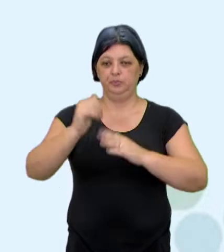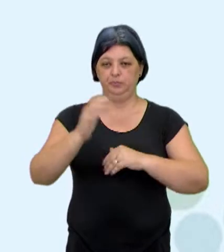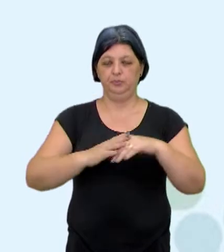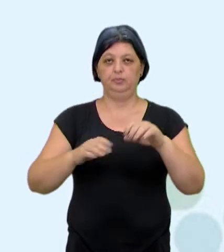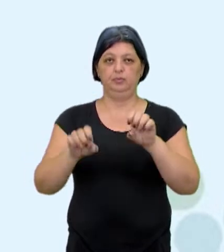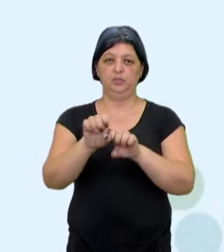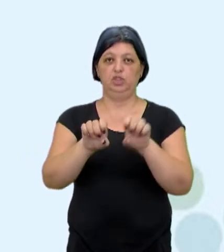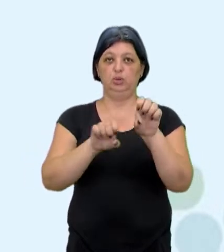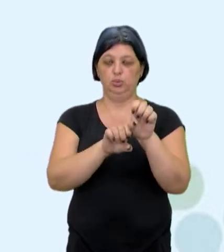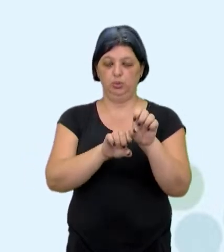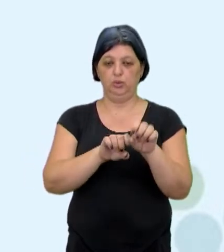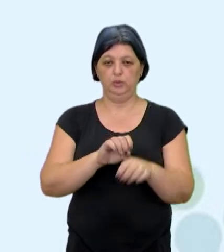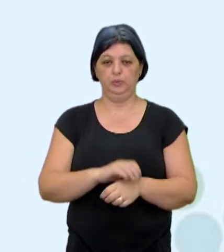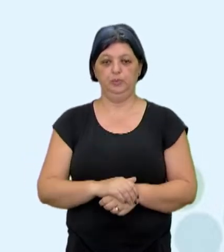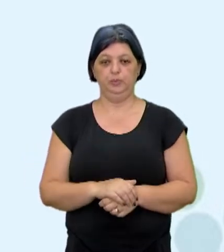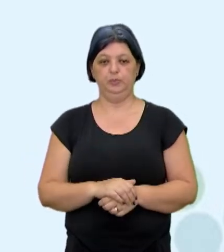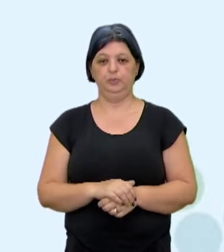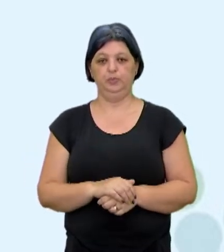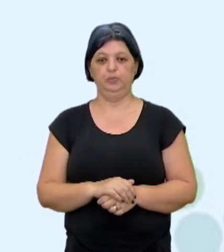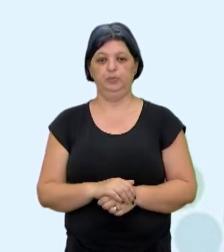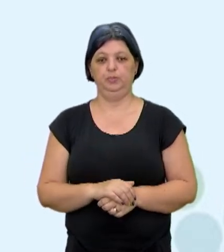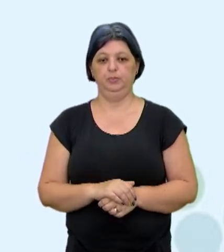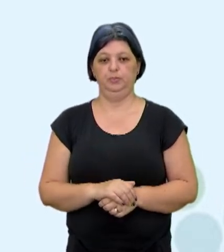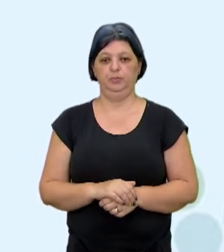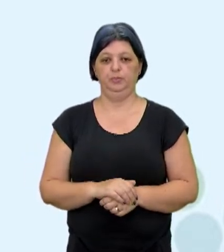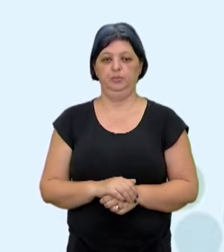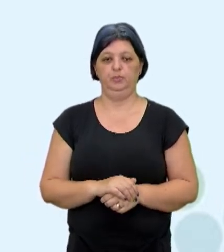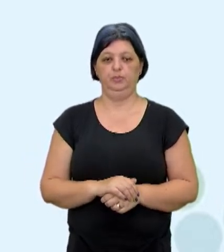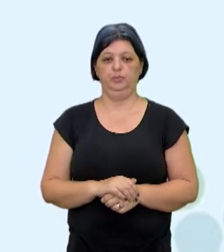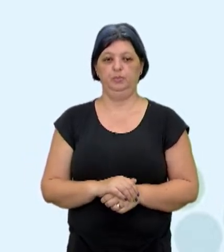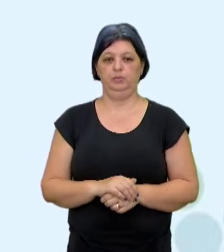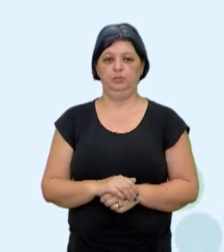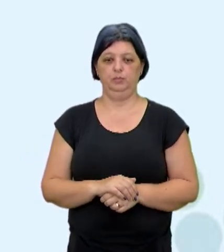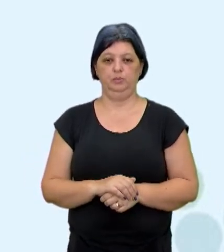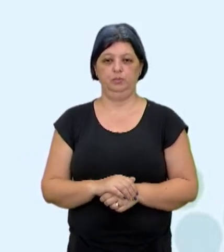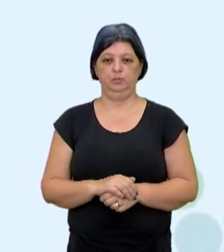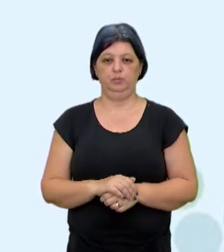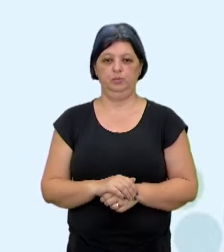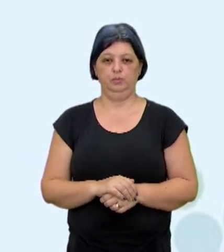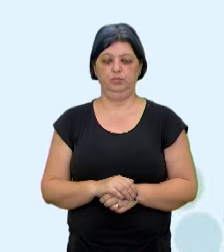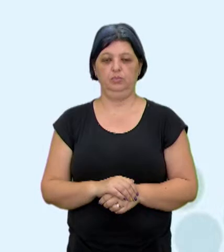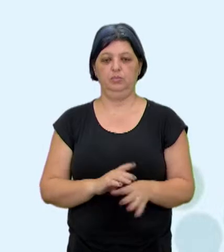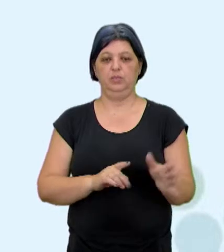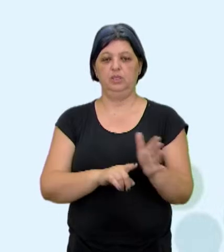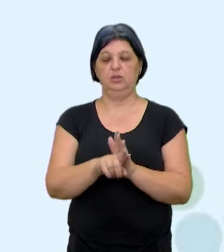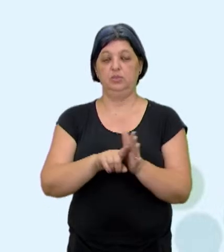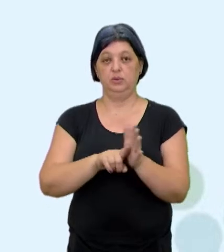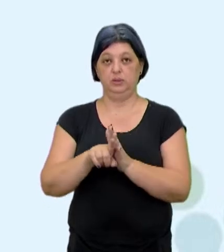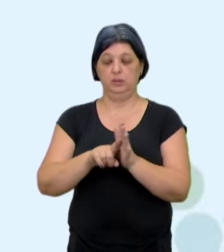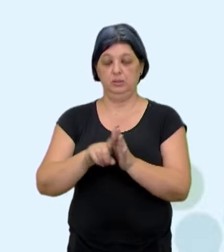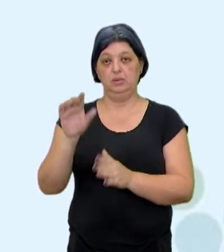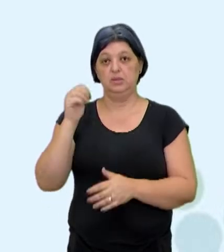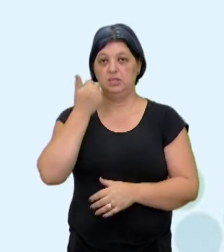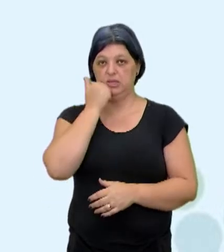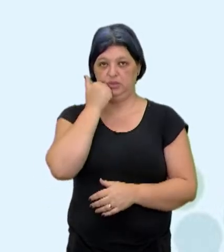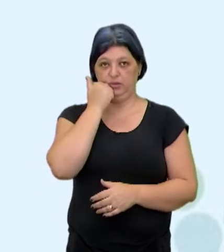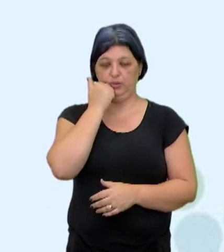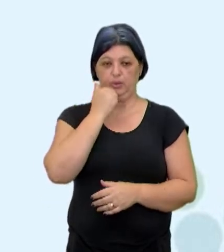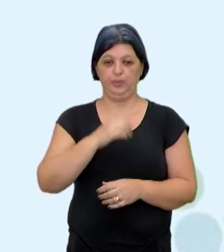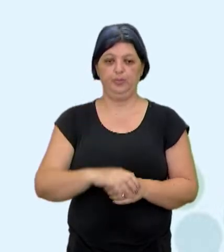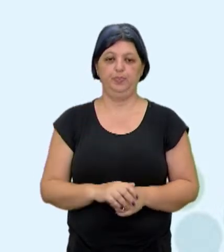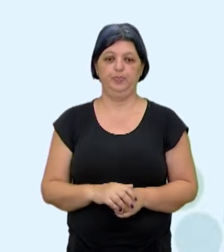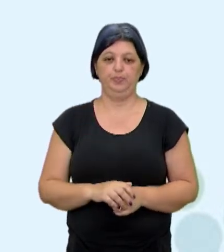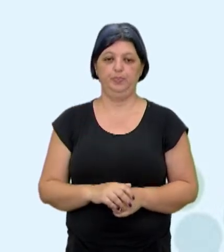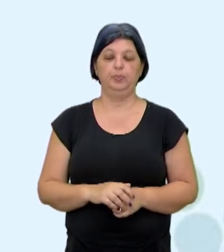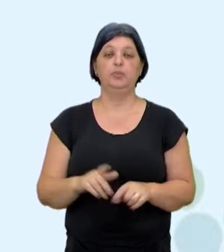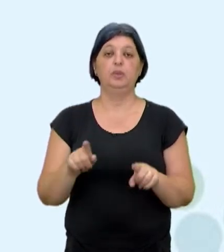eixos estruturantes, que aí vai falar sobre o eixo estruturante investigação científica. E